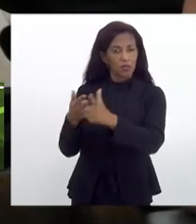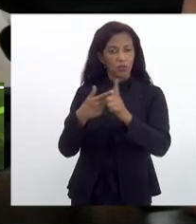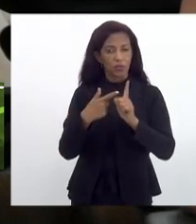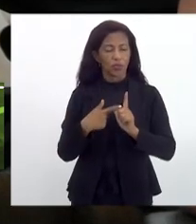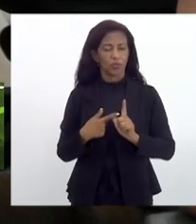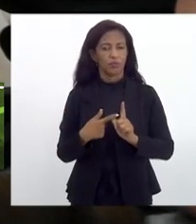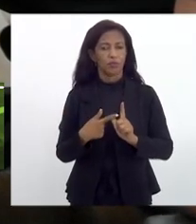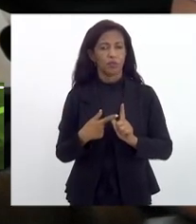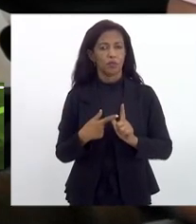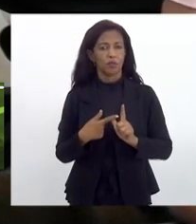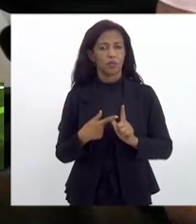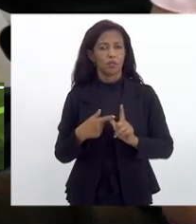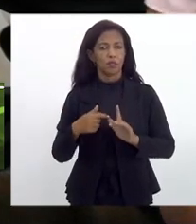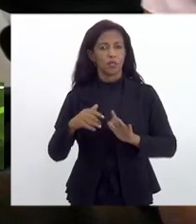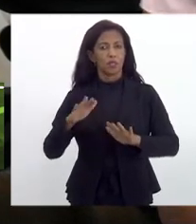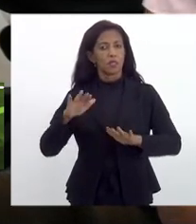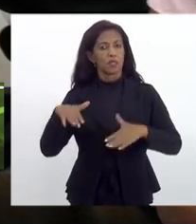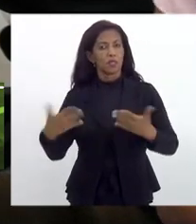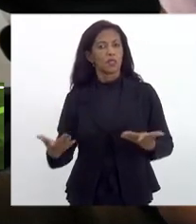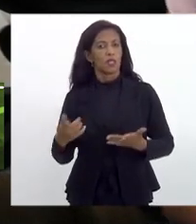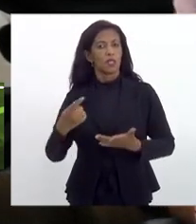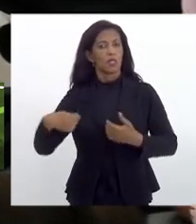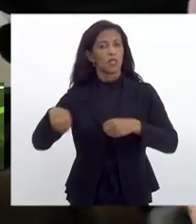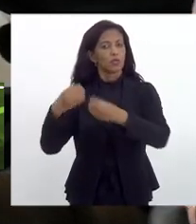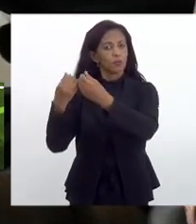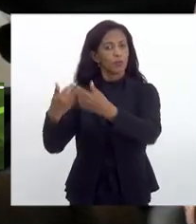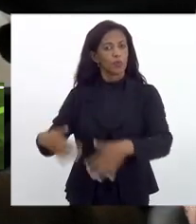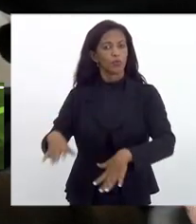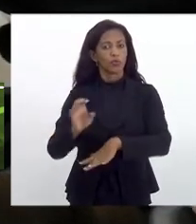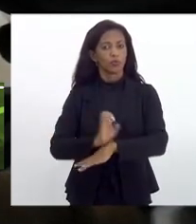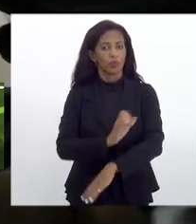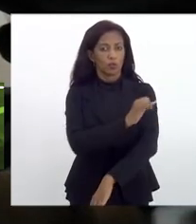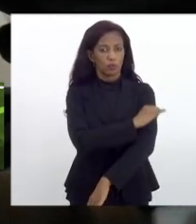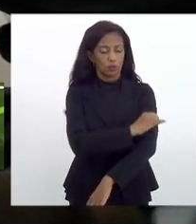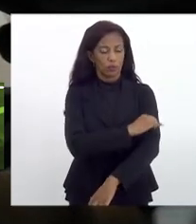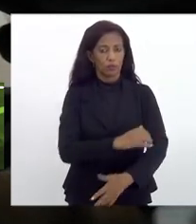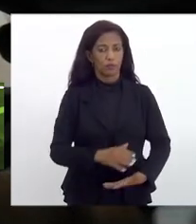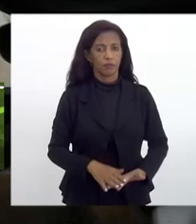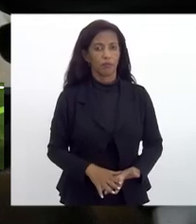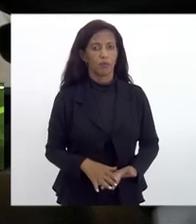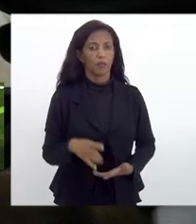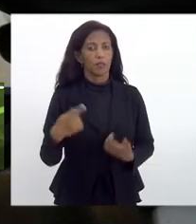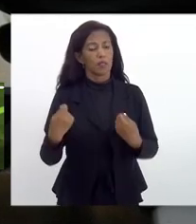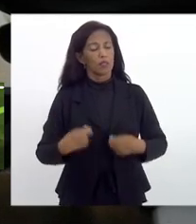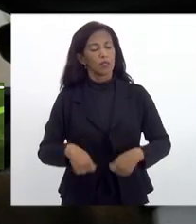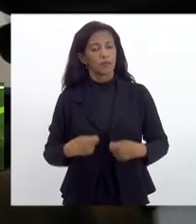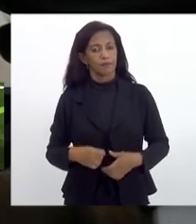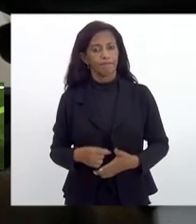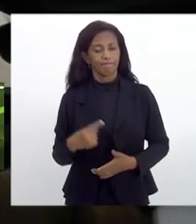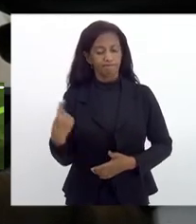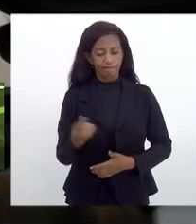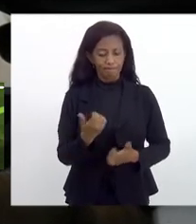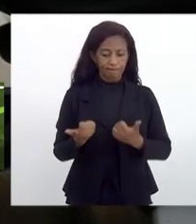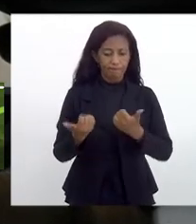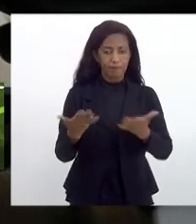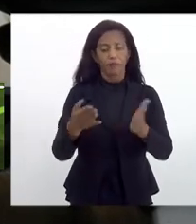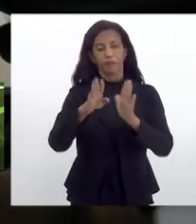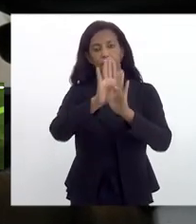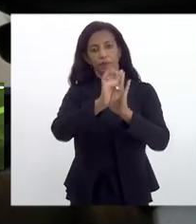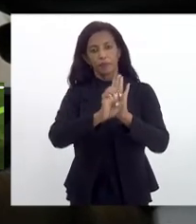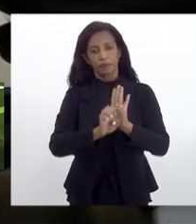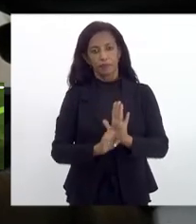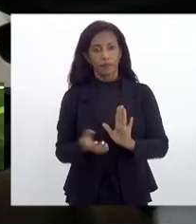a gente prejudique o Estado do Rio de Janeiro necessariamente. Nós oferecemos emendas